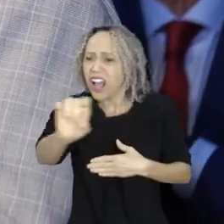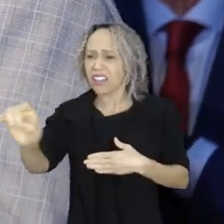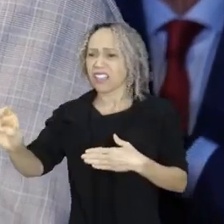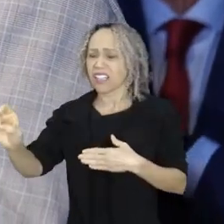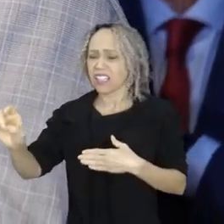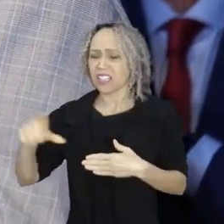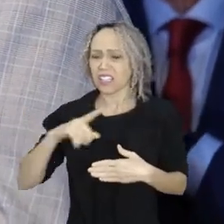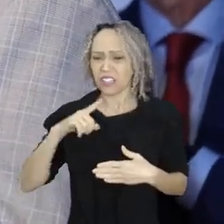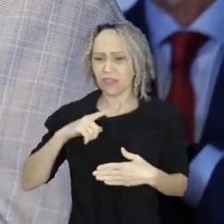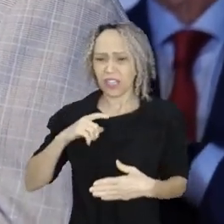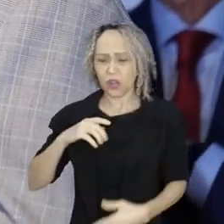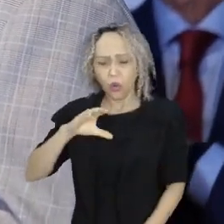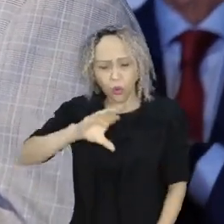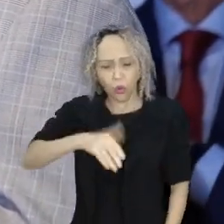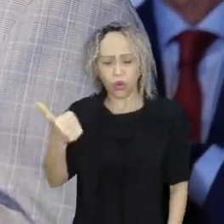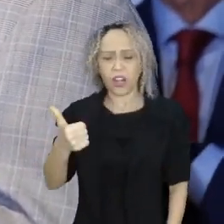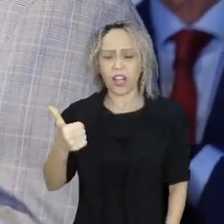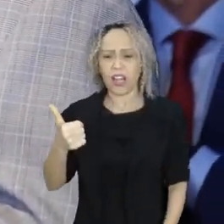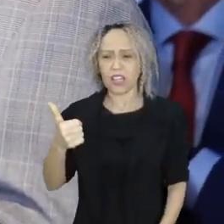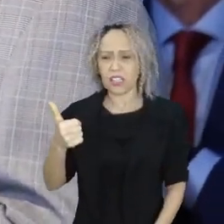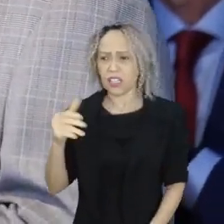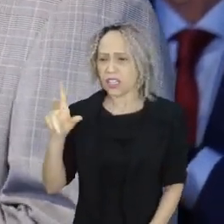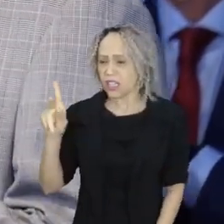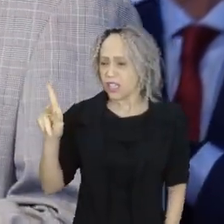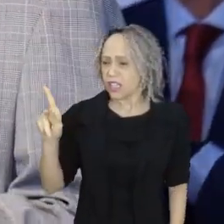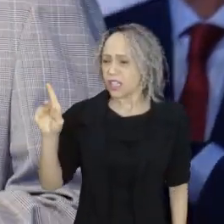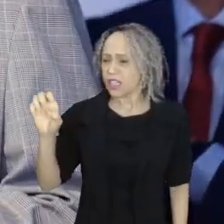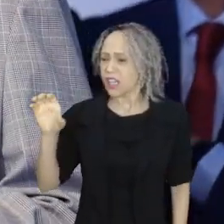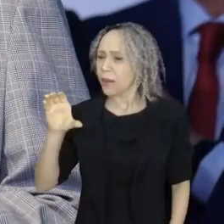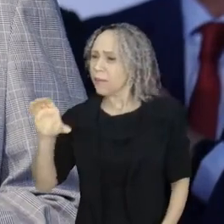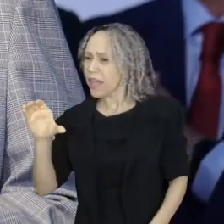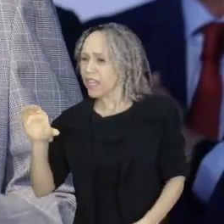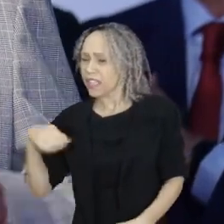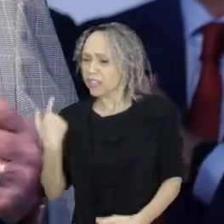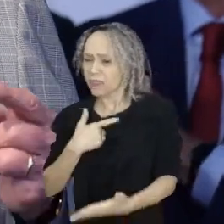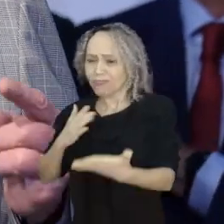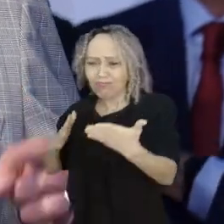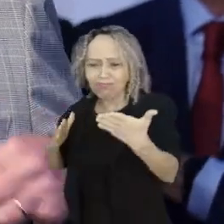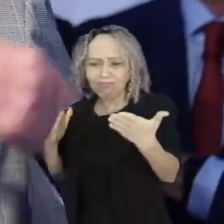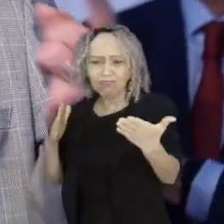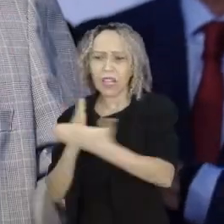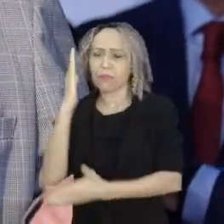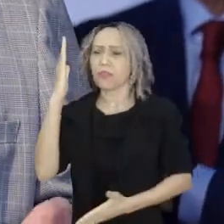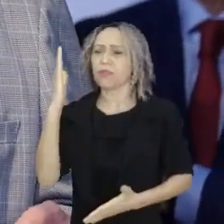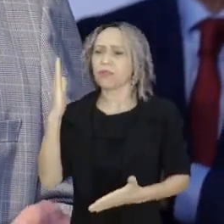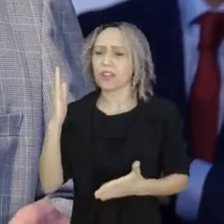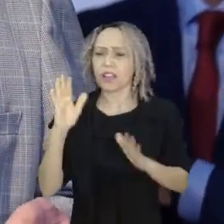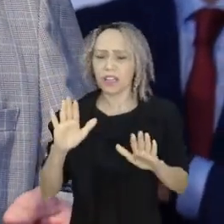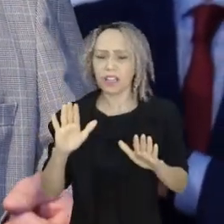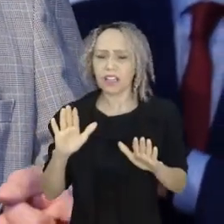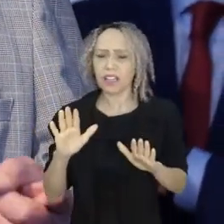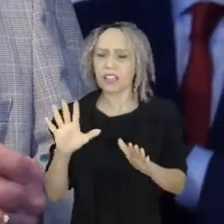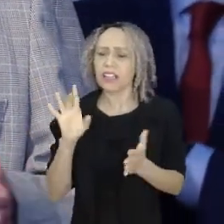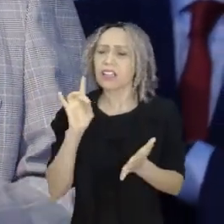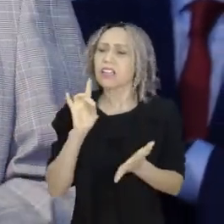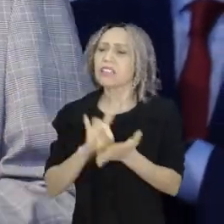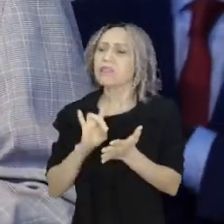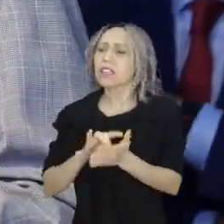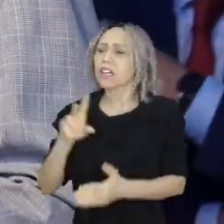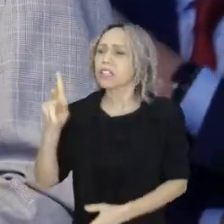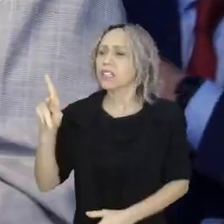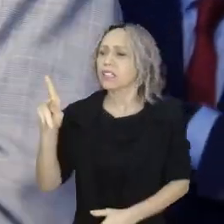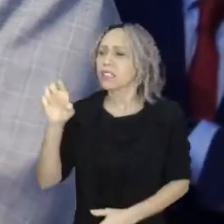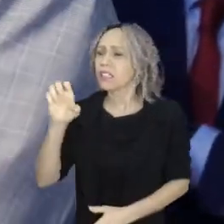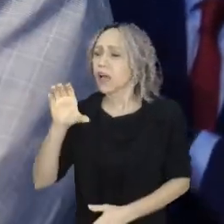que foi lembrada como a PEC do governo Lula, quando, na verdade, a PEC era para cobrir a irresponsabilidade do governo que está